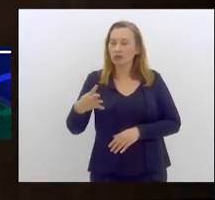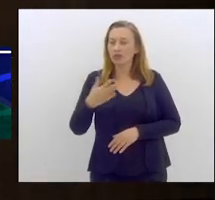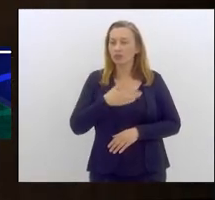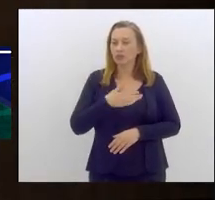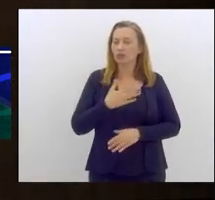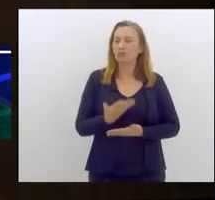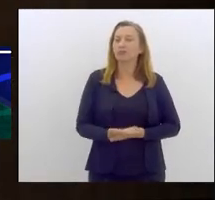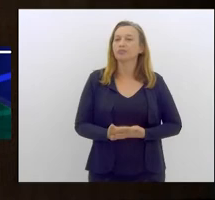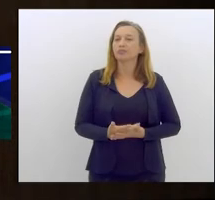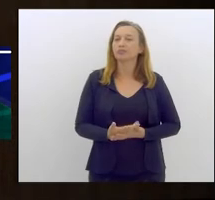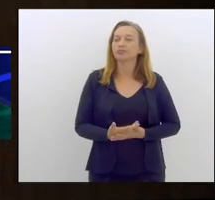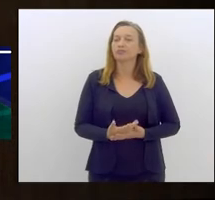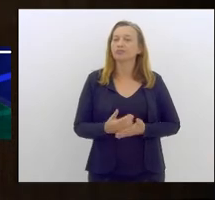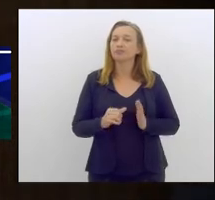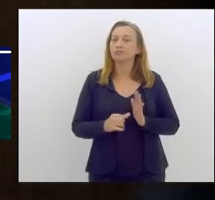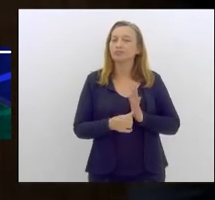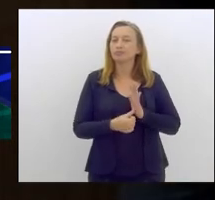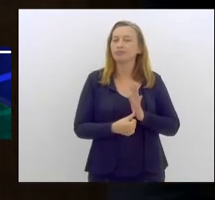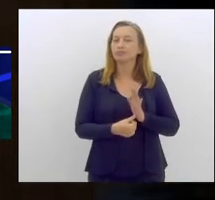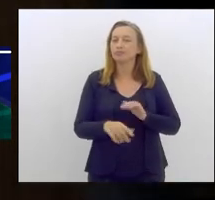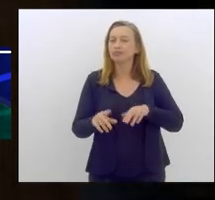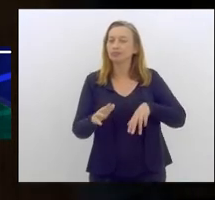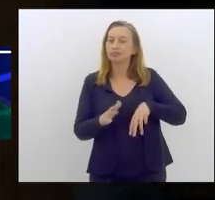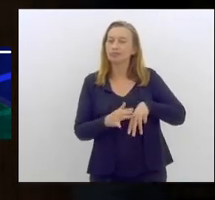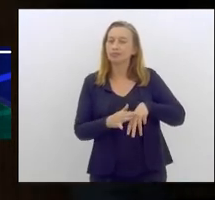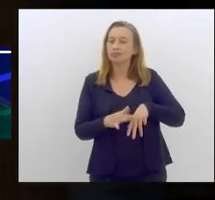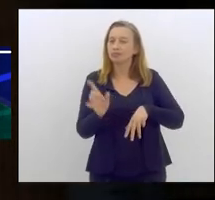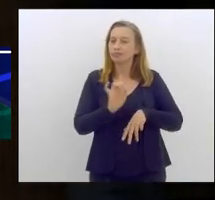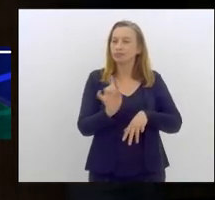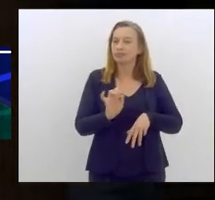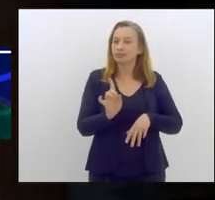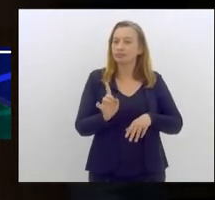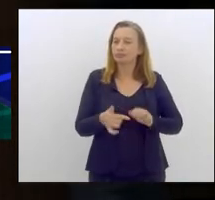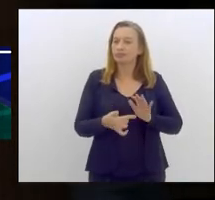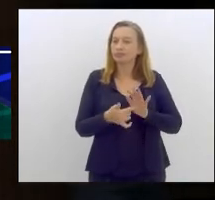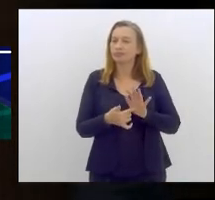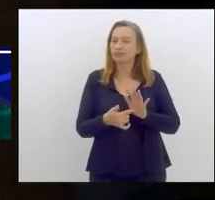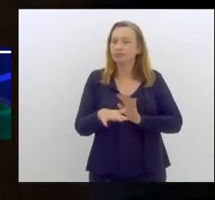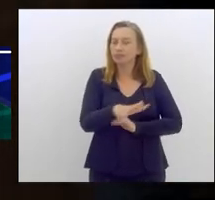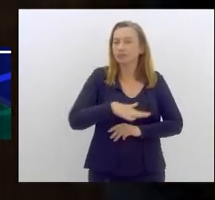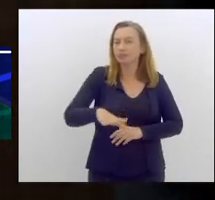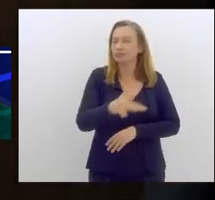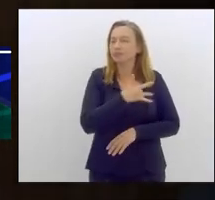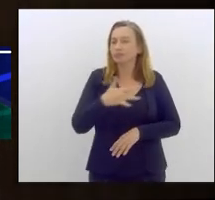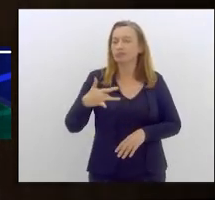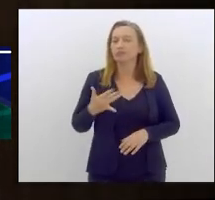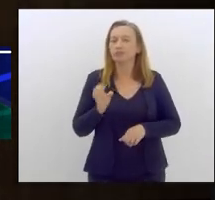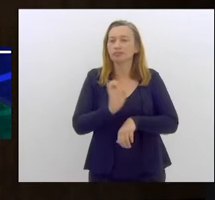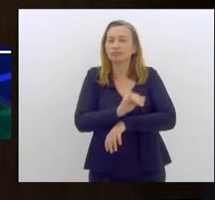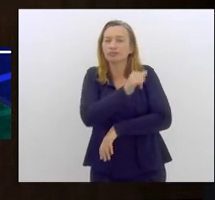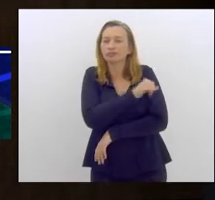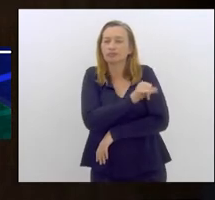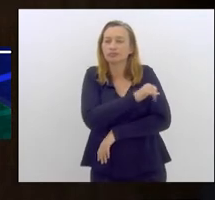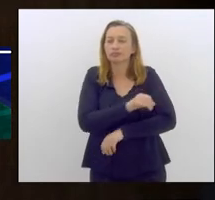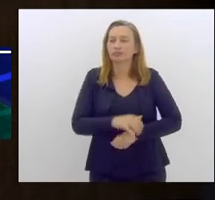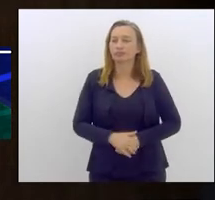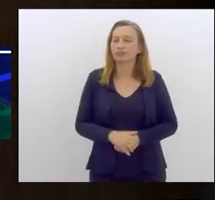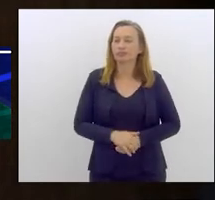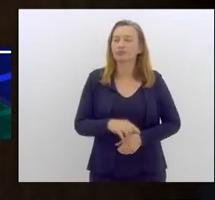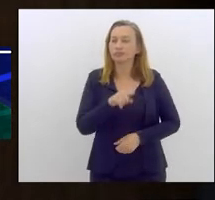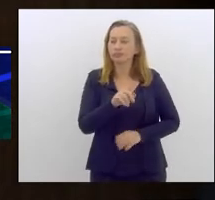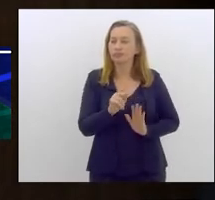que dispõe sobre a identificação de pacientes não identificados na rede de saúde do Estado do Rio de Janeiro.